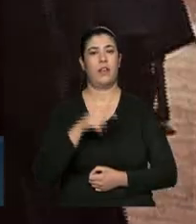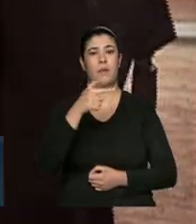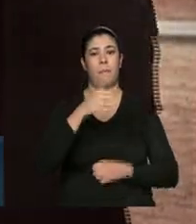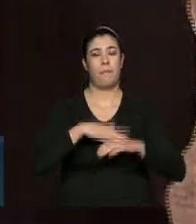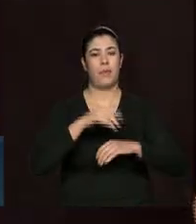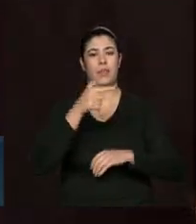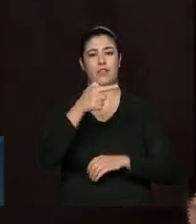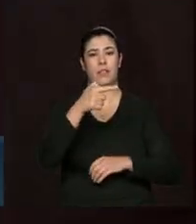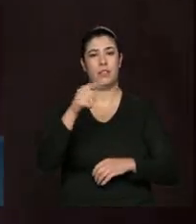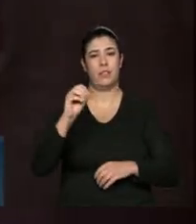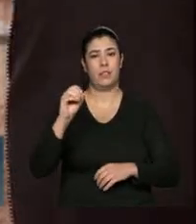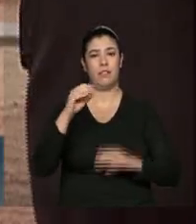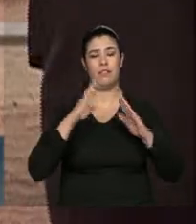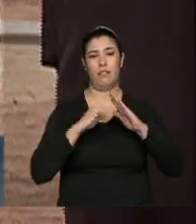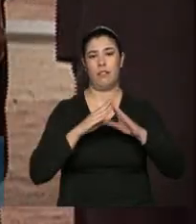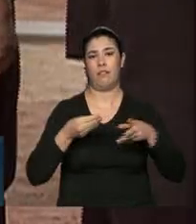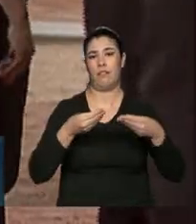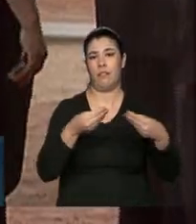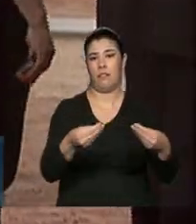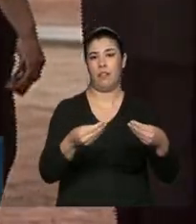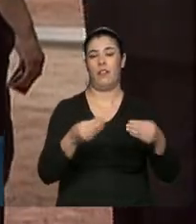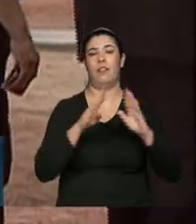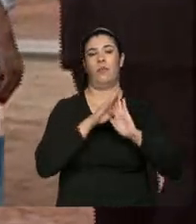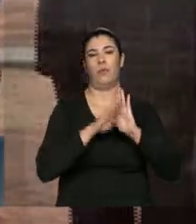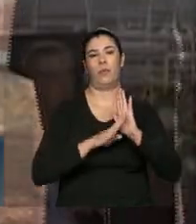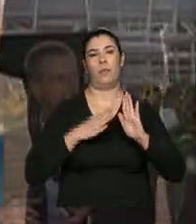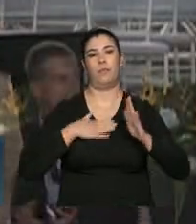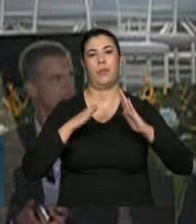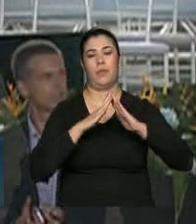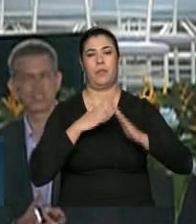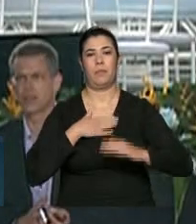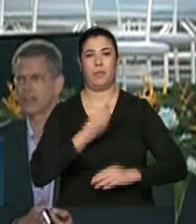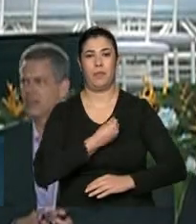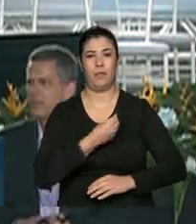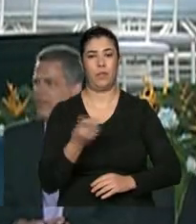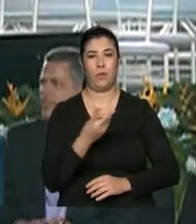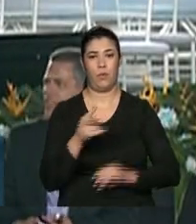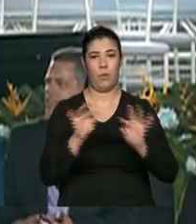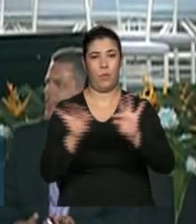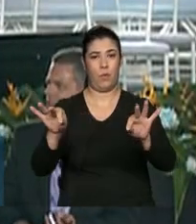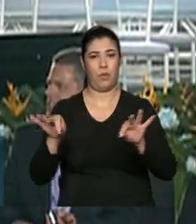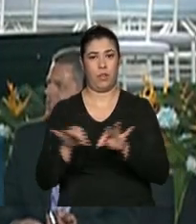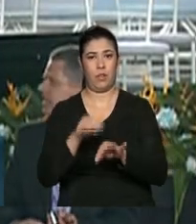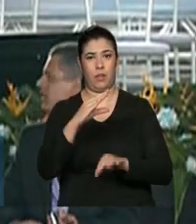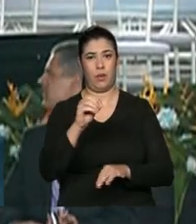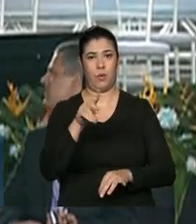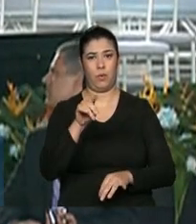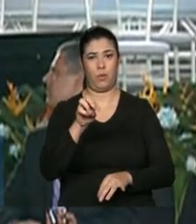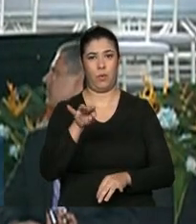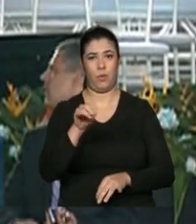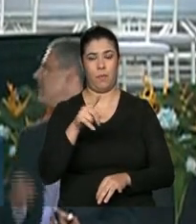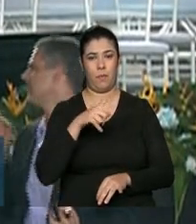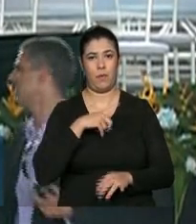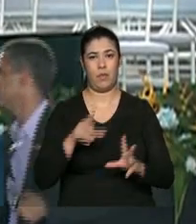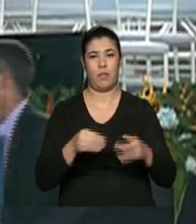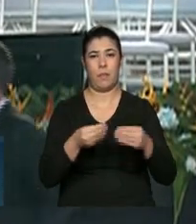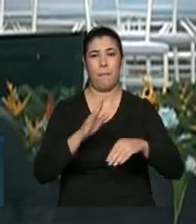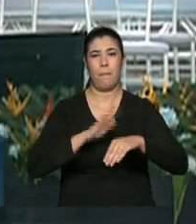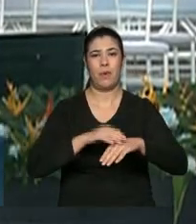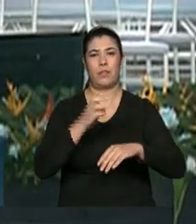Minha Casa Minha Vida. Essas casas estão em dois condomínios e vão beneficiar cerca de 3